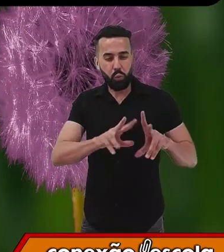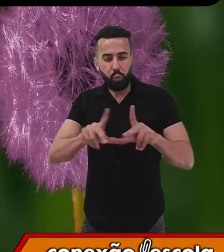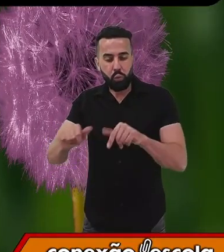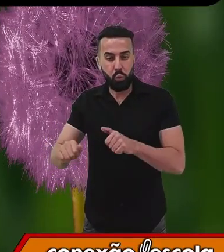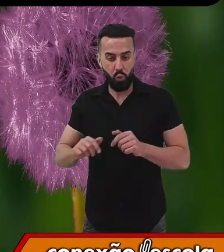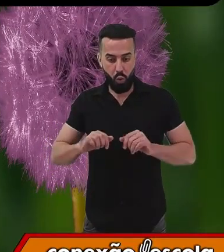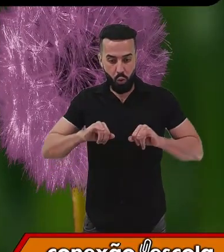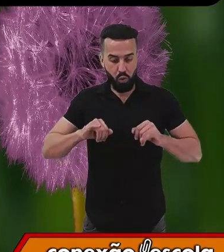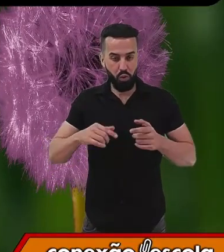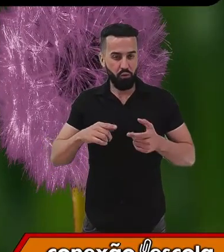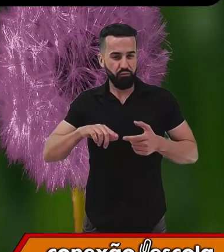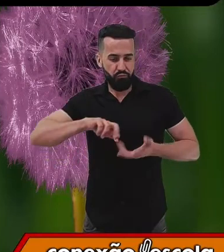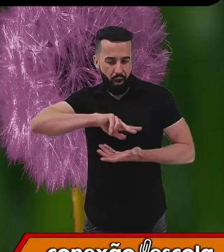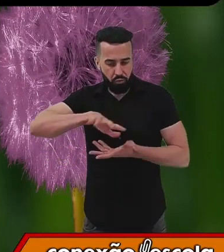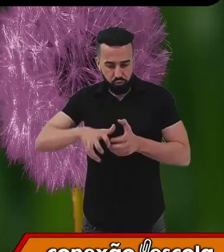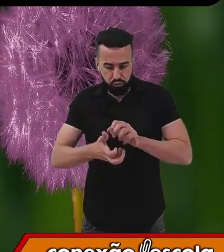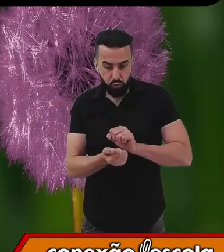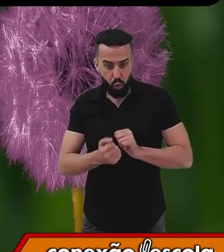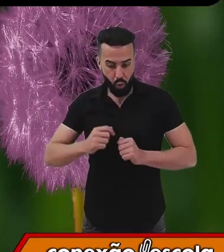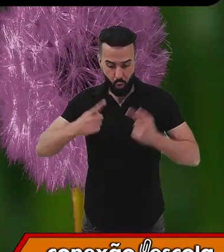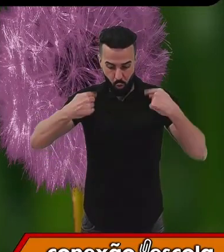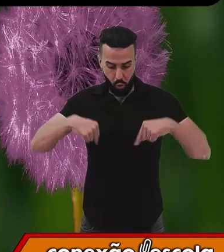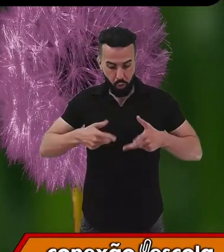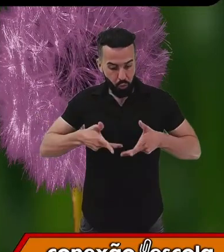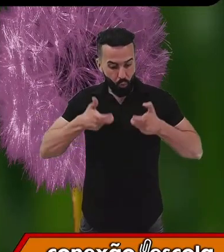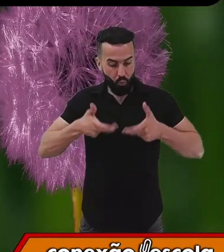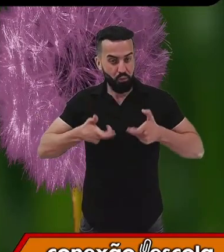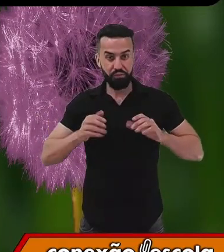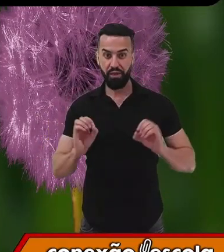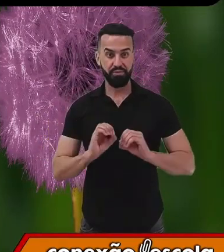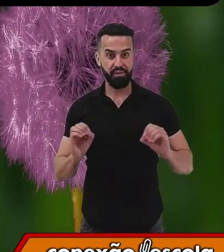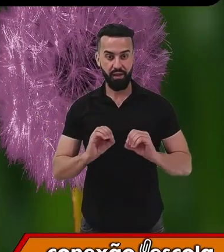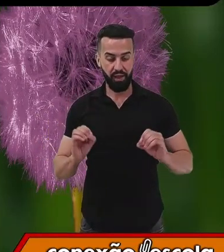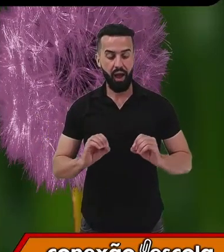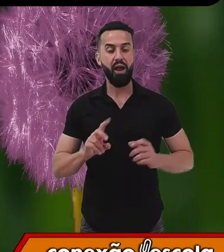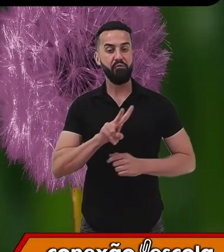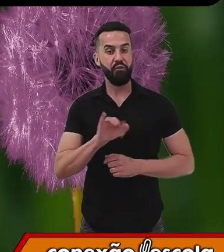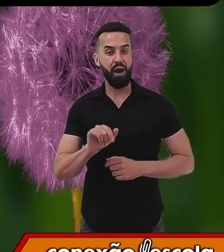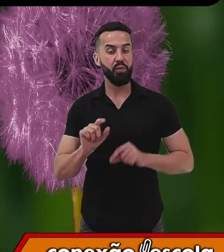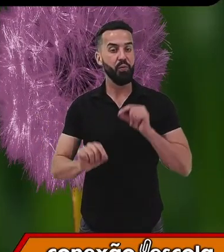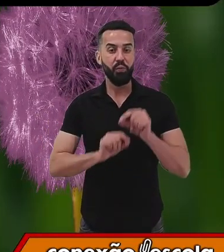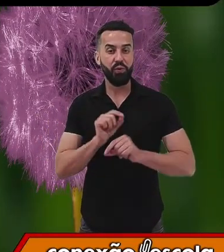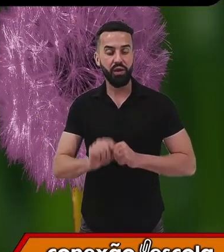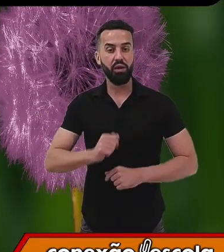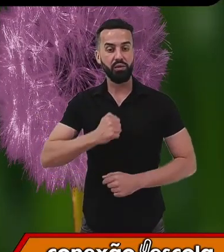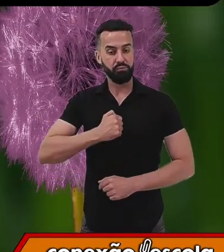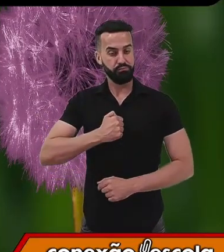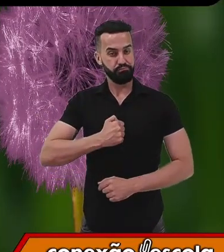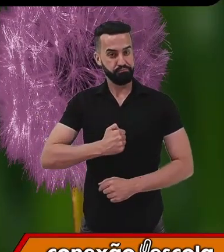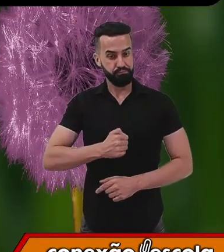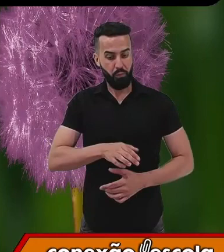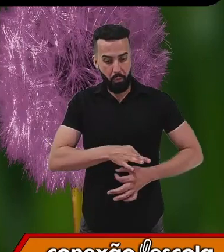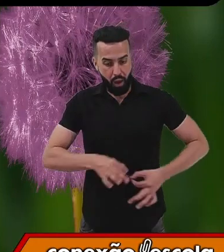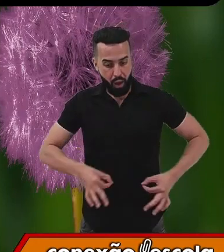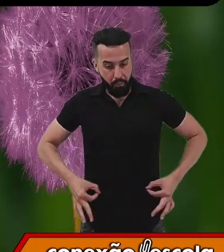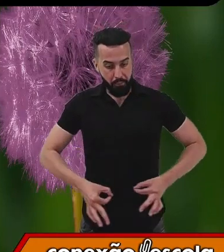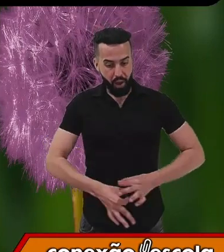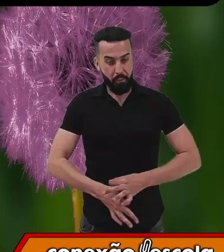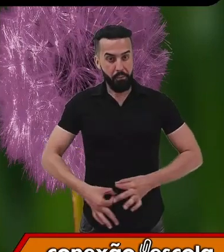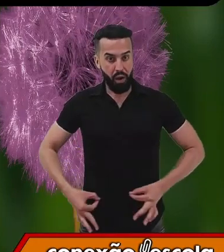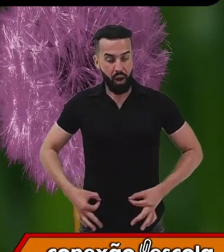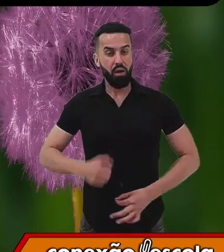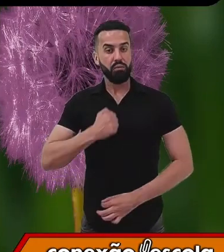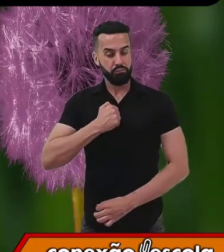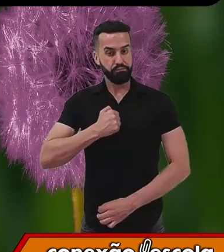pelo corpo, que estão presentes ali, passam a formar o que nós chamamos de fezes. Essas fezes formadas vão